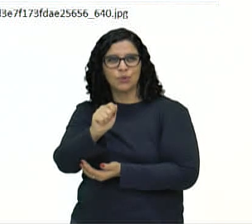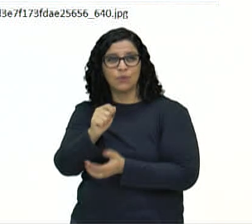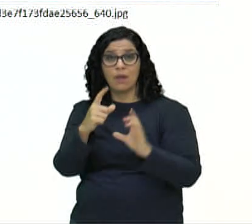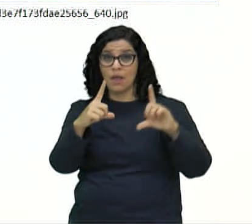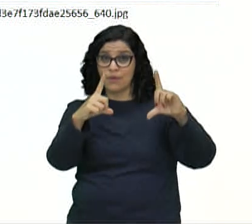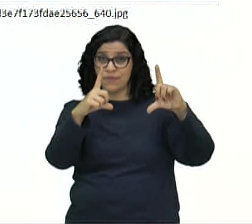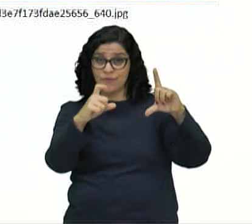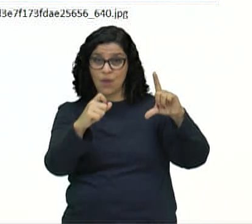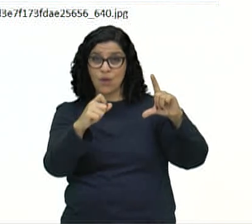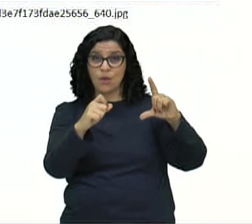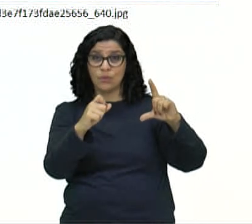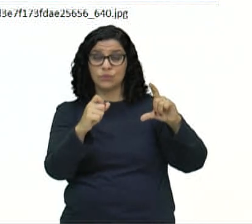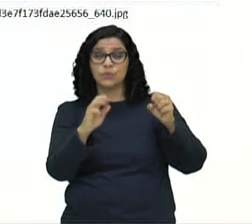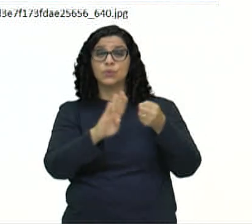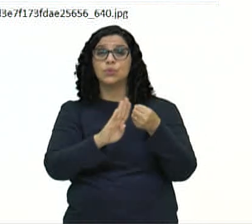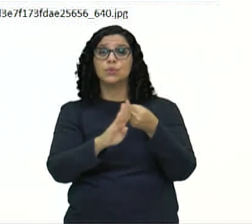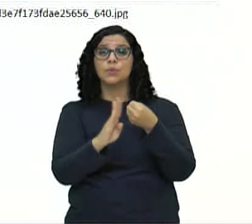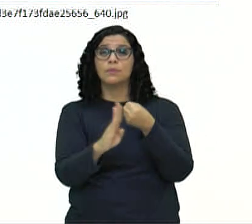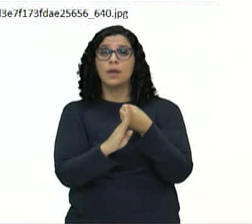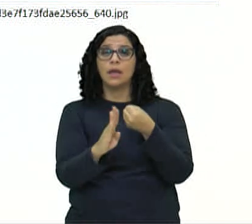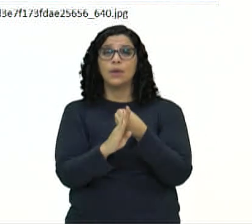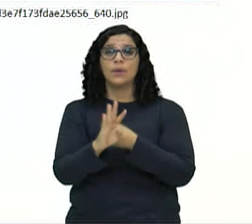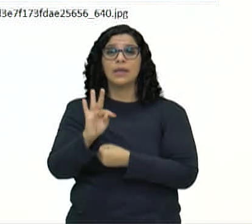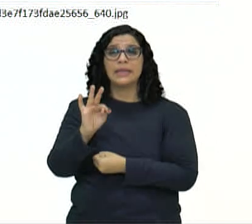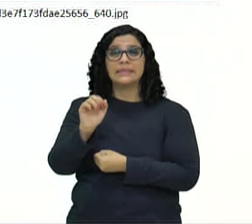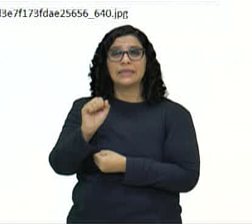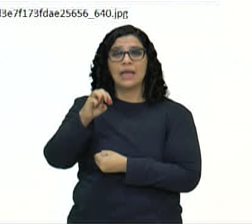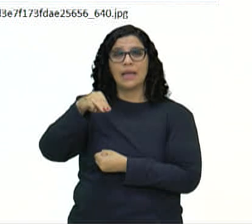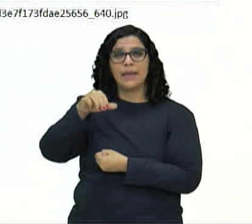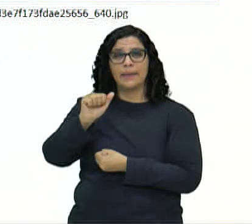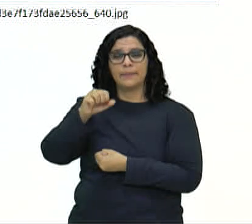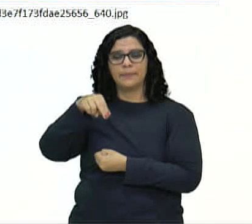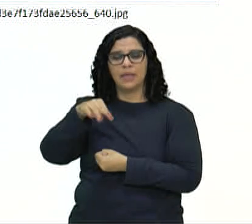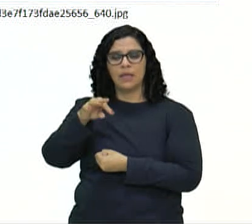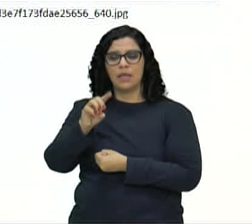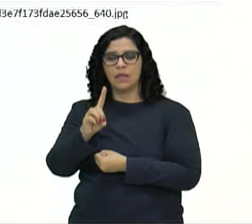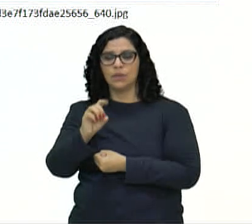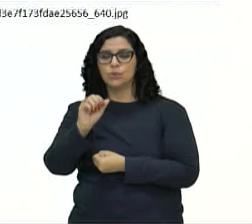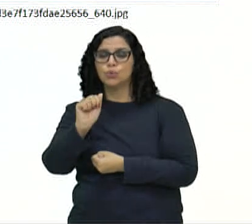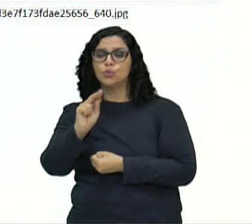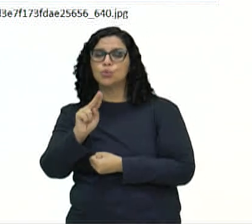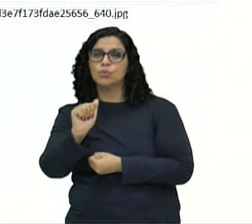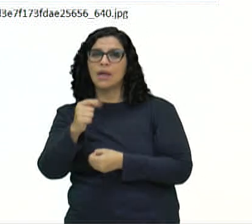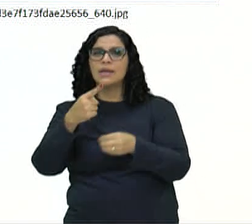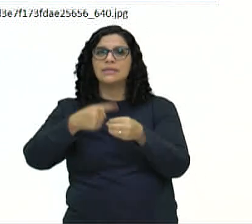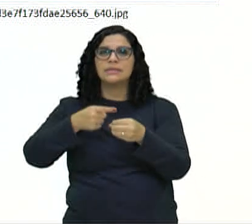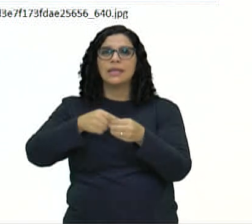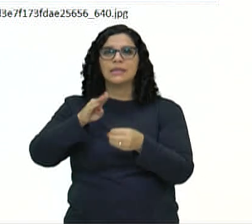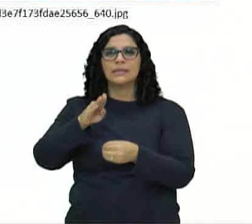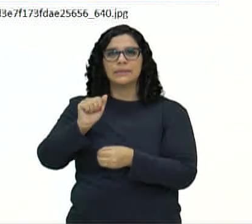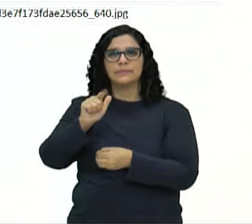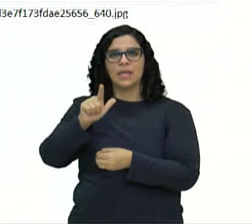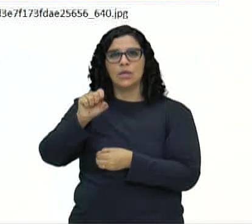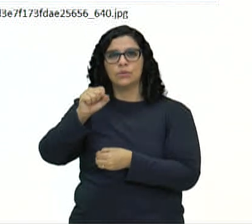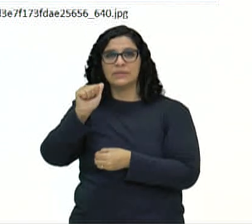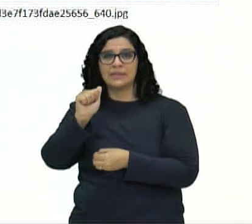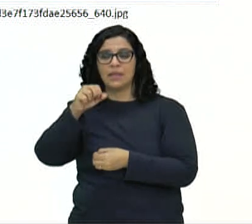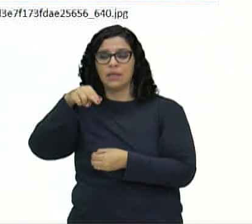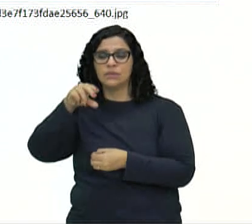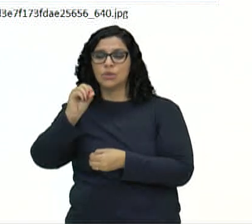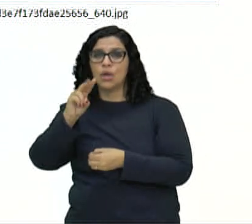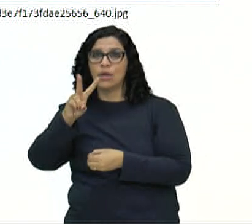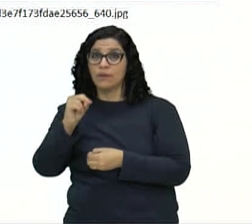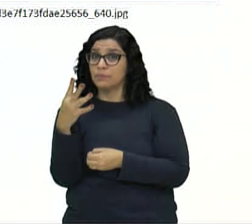foi tirada num bairro chamado Tamanduá, ali em Balsa Nova. E bem bonita a região, vale a pena, o pessoal de Balsa Nova conhece,